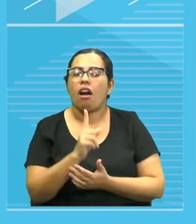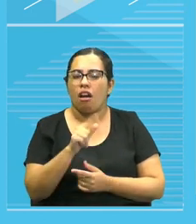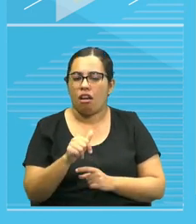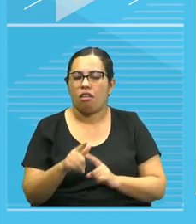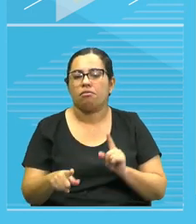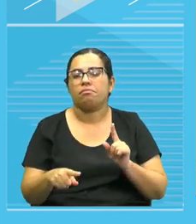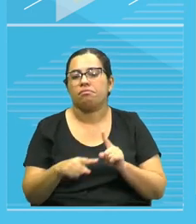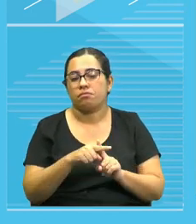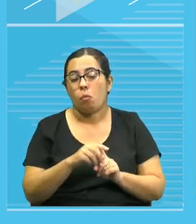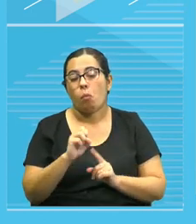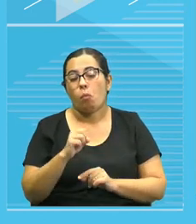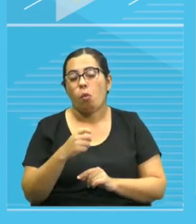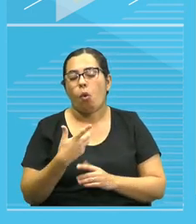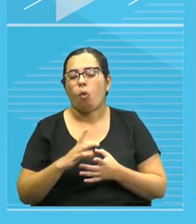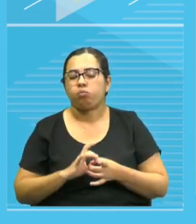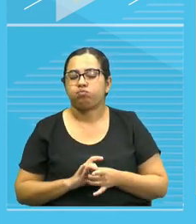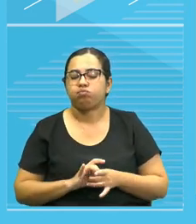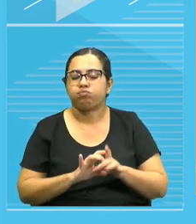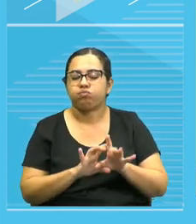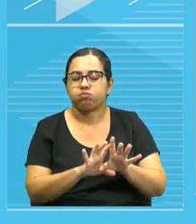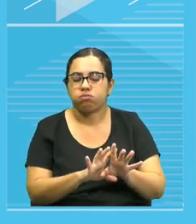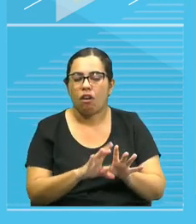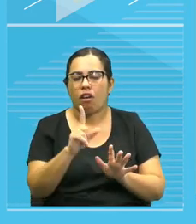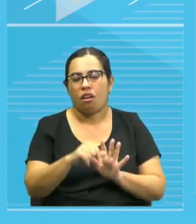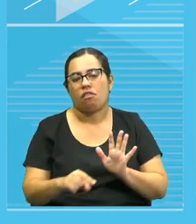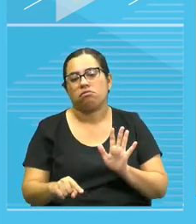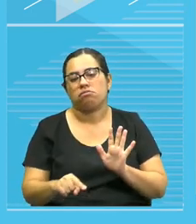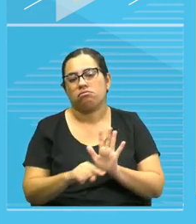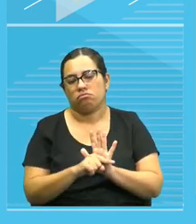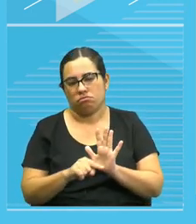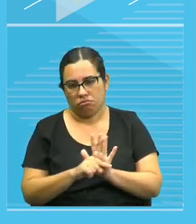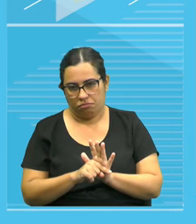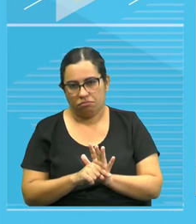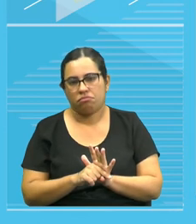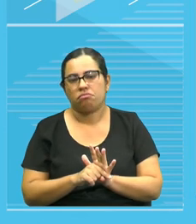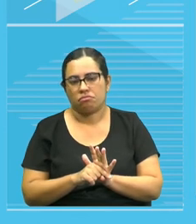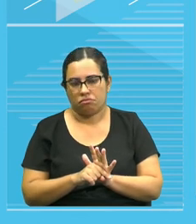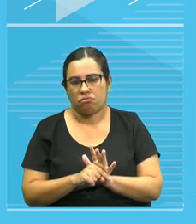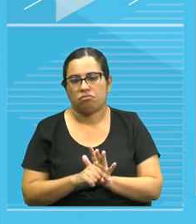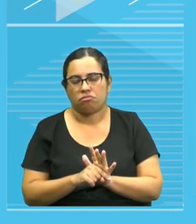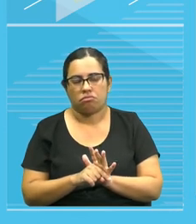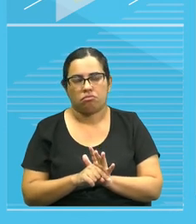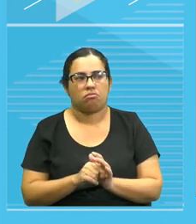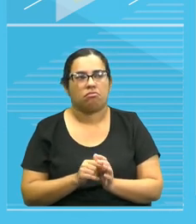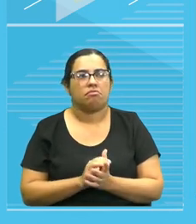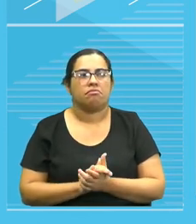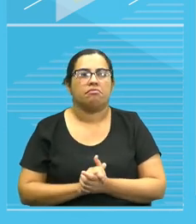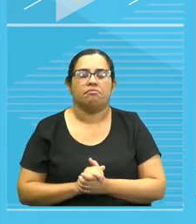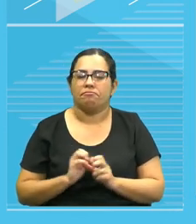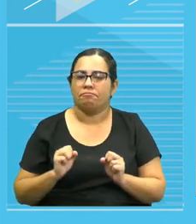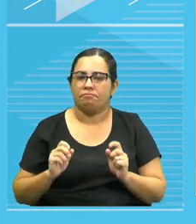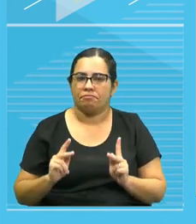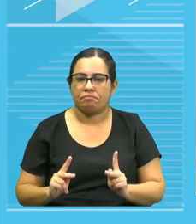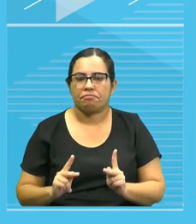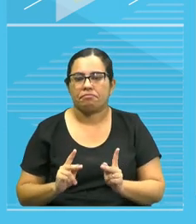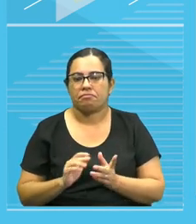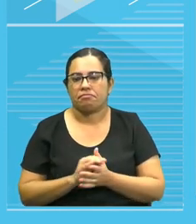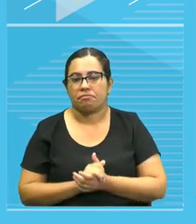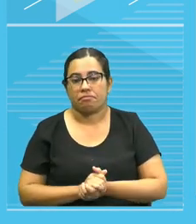ou ele está sendo liberado do sistema para vizinhança que aí fica o sinal negativo tá